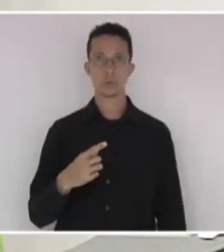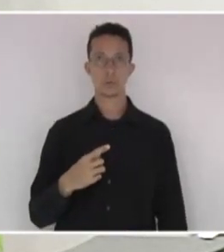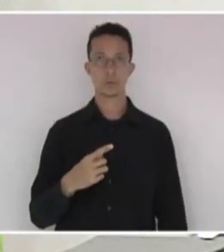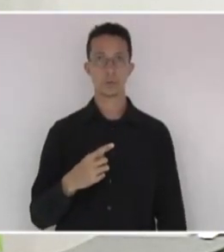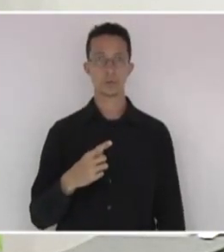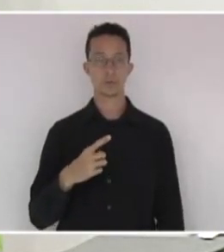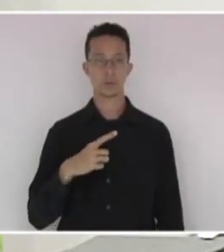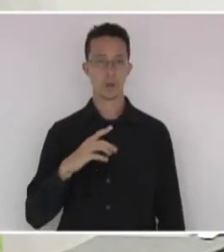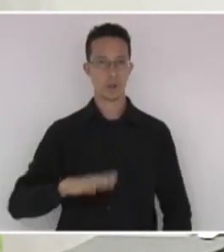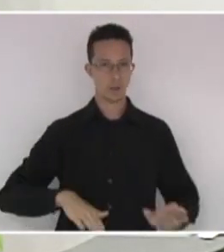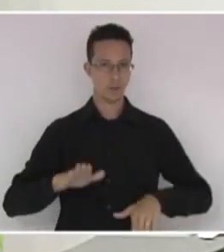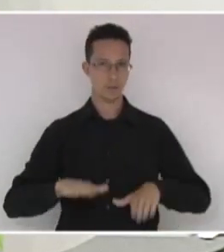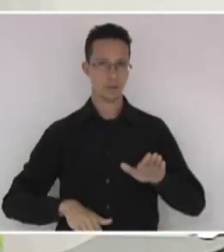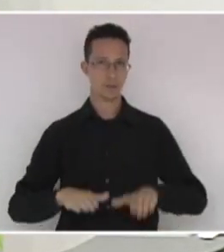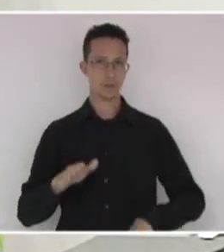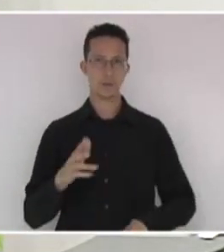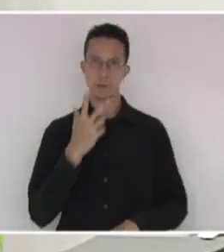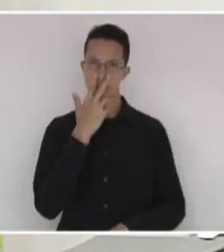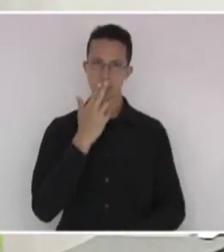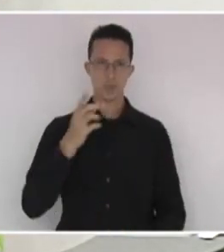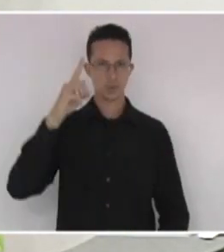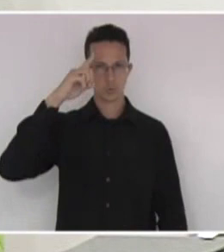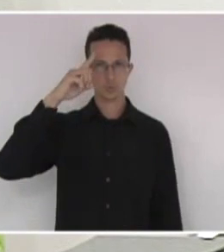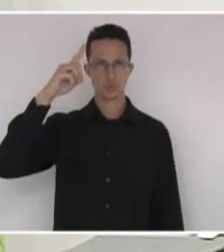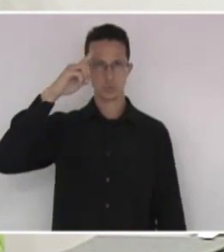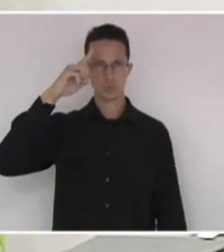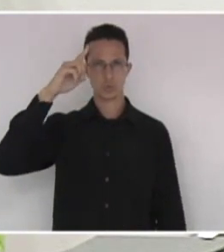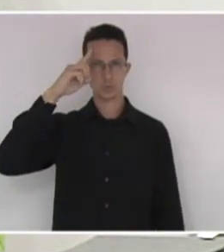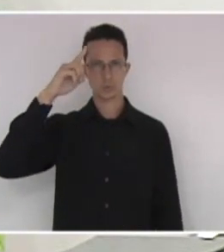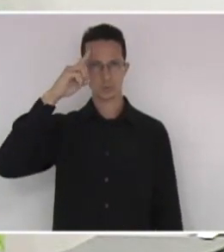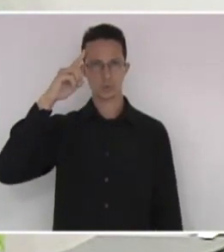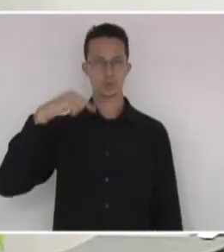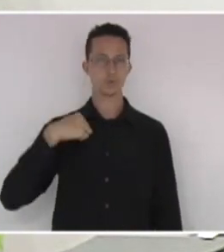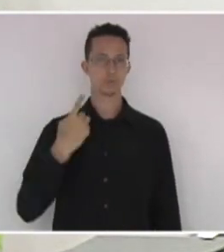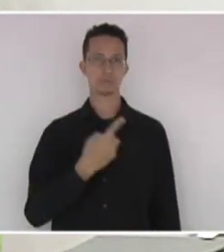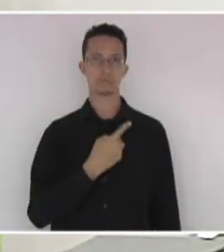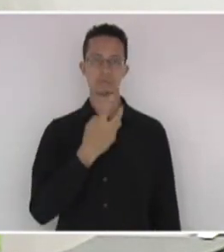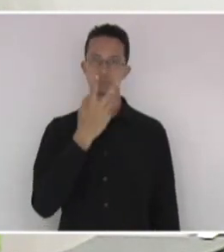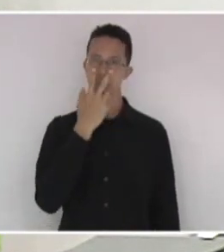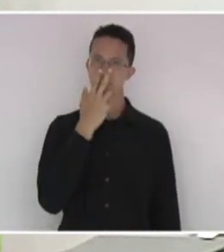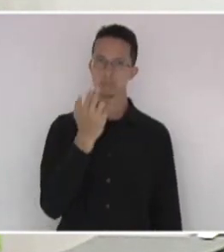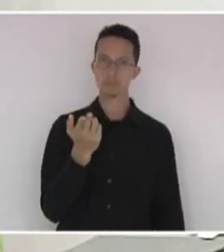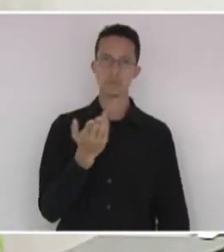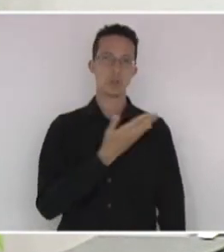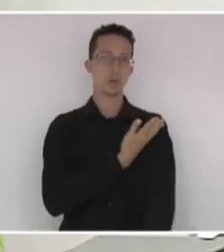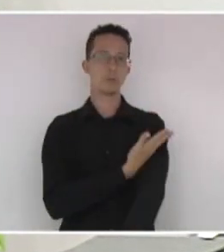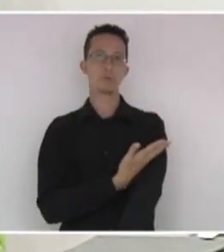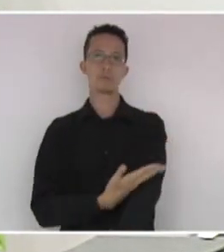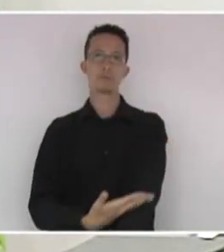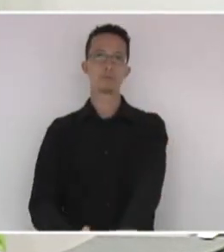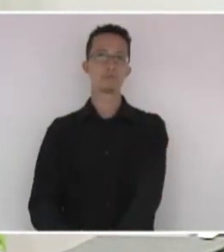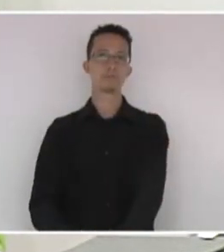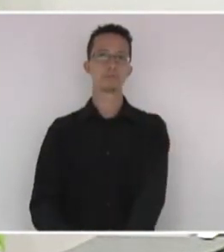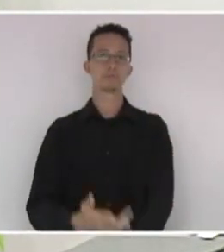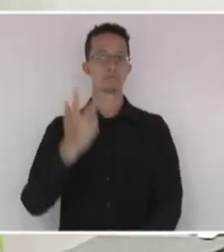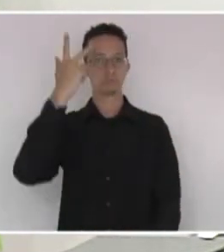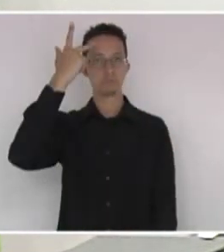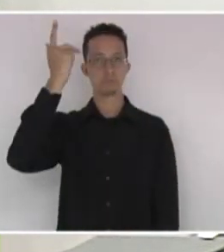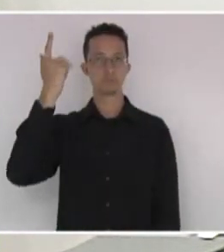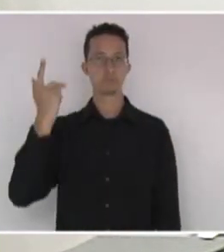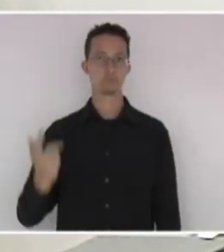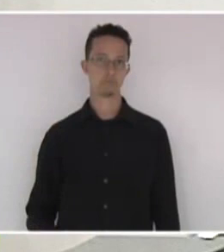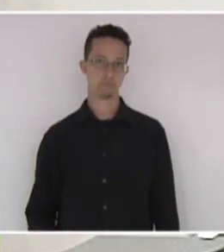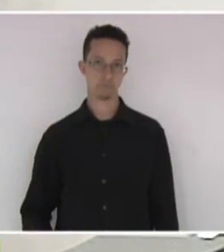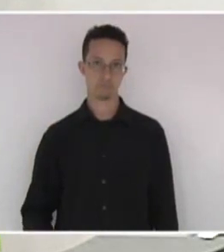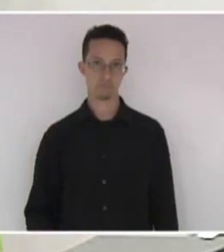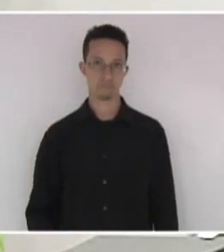aquilo que parece que é diário perde o gosto, né? E eu chamei, senhor presidente, a atenção